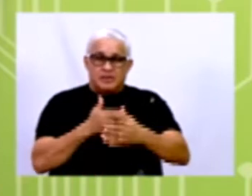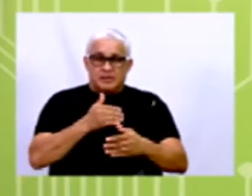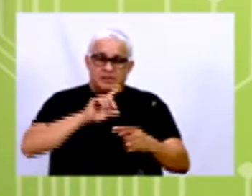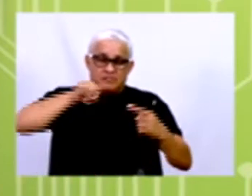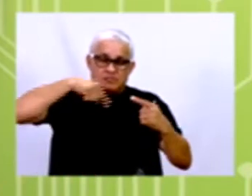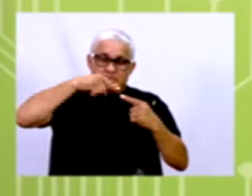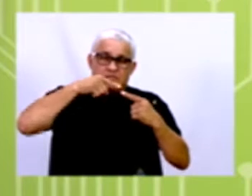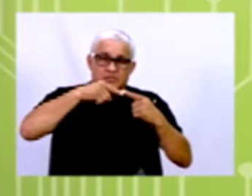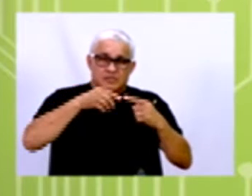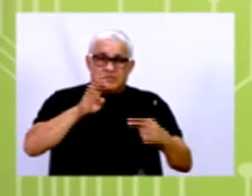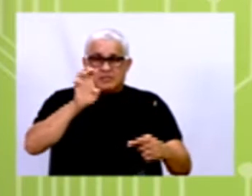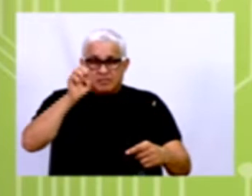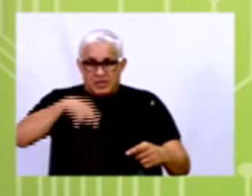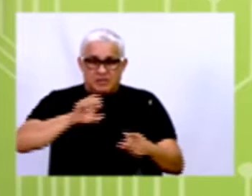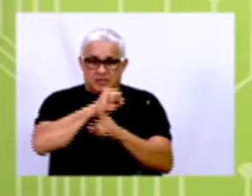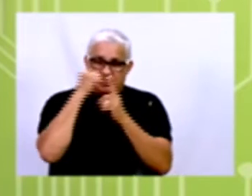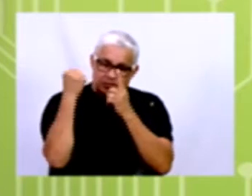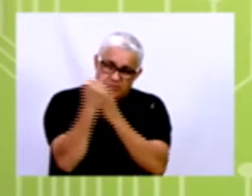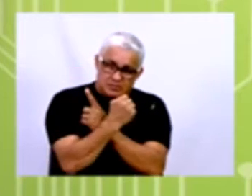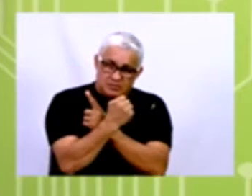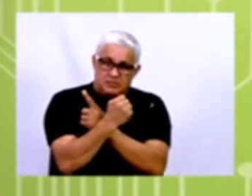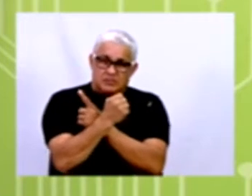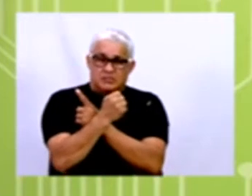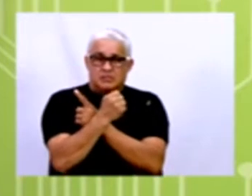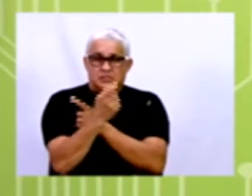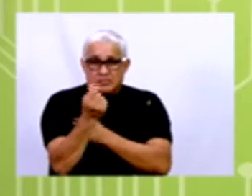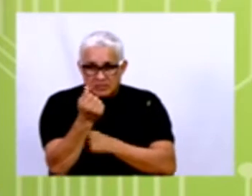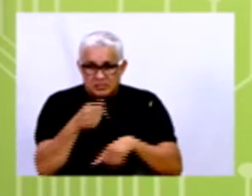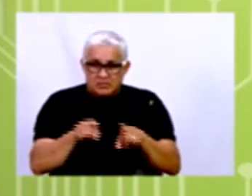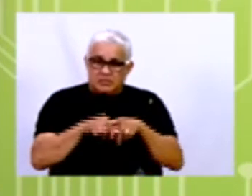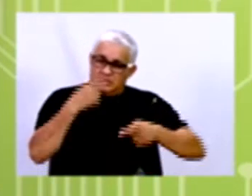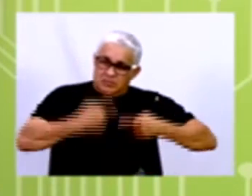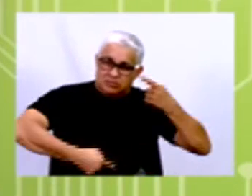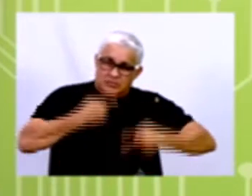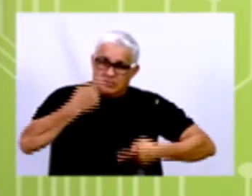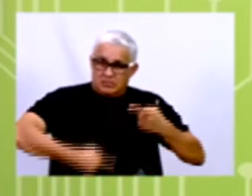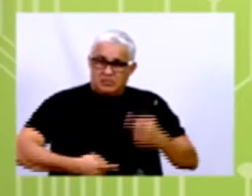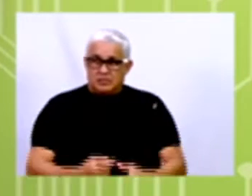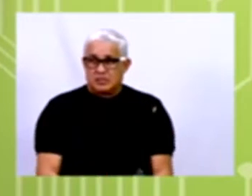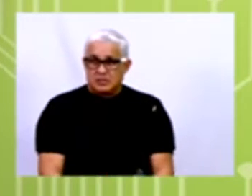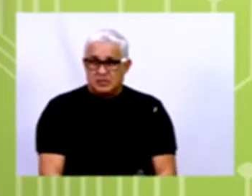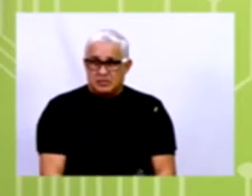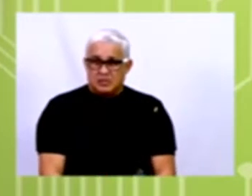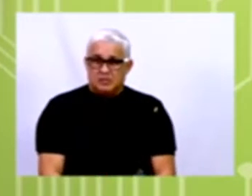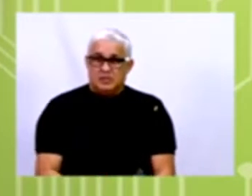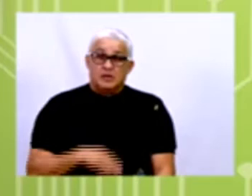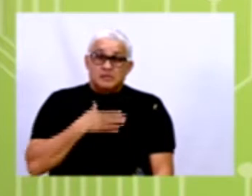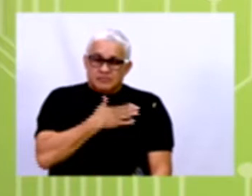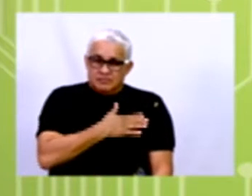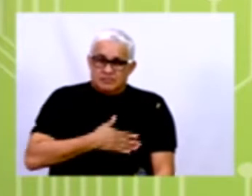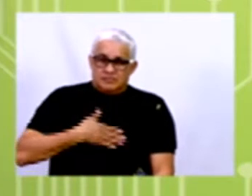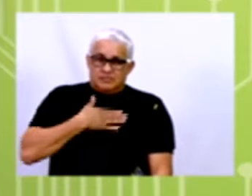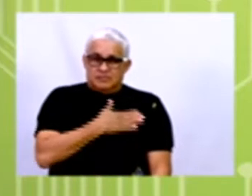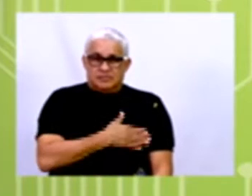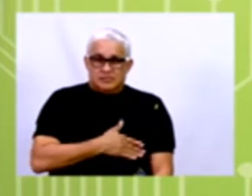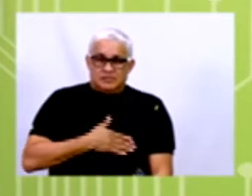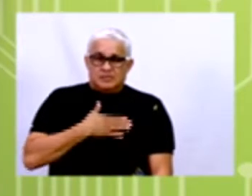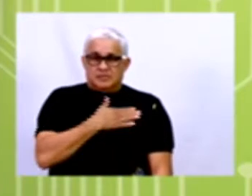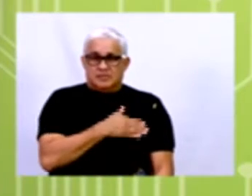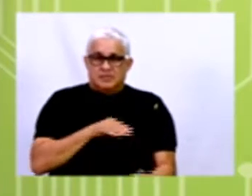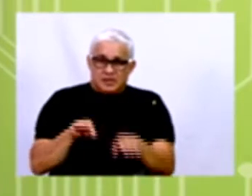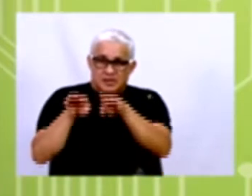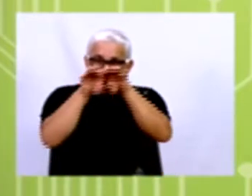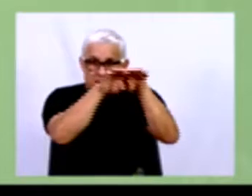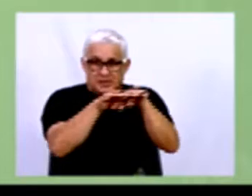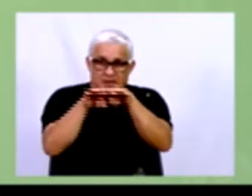um bem-estar social, econômico e político satisfatório para os cidadãos, né?